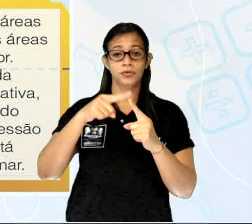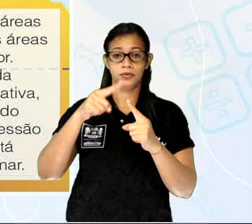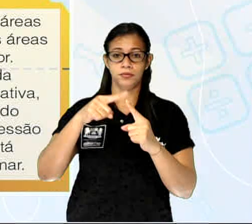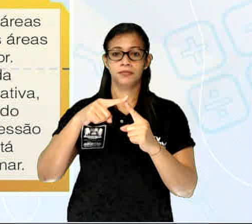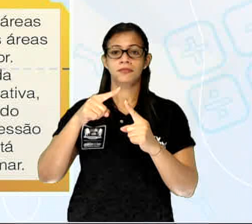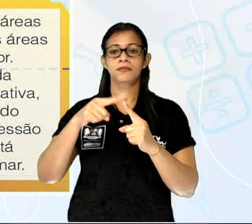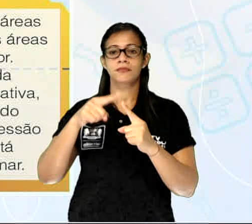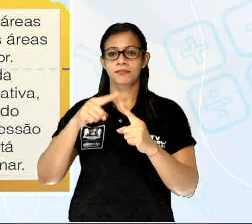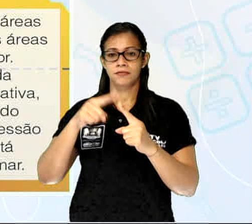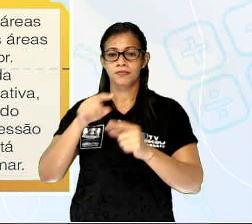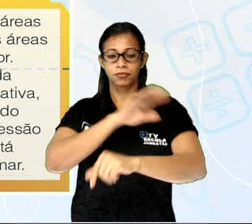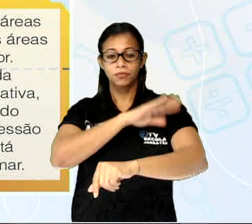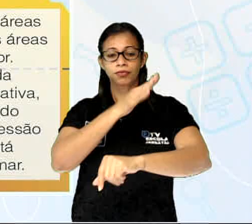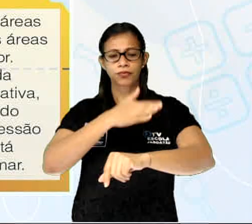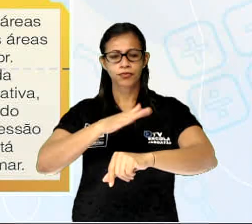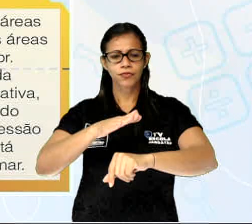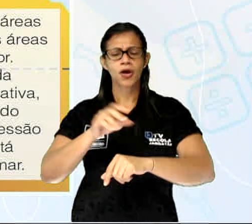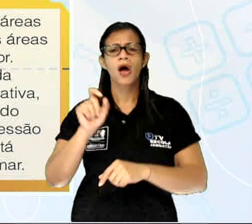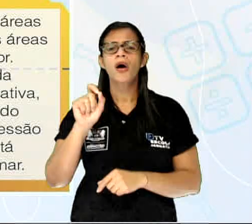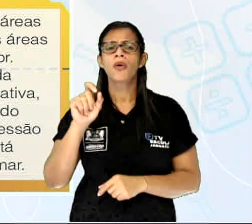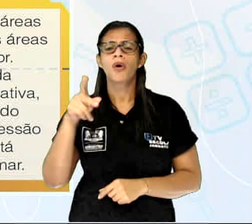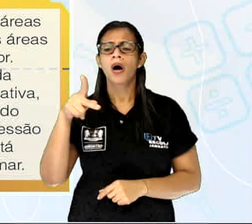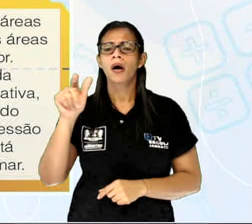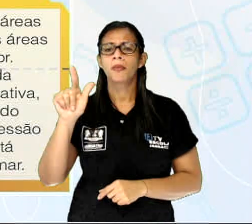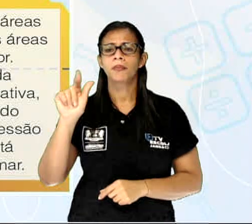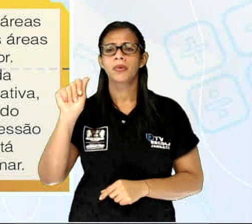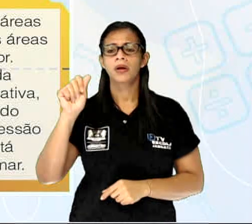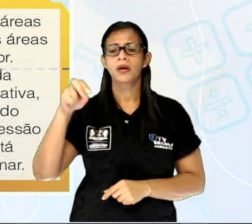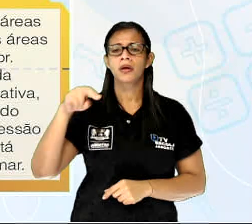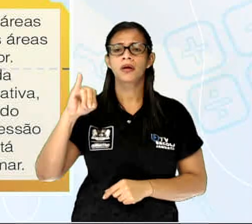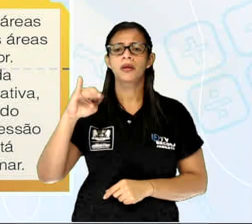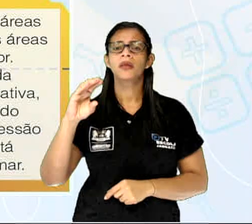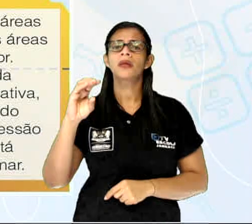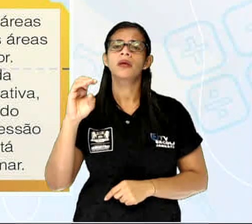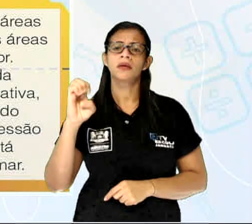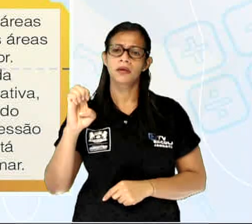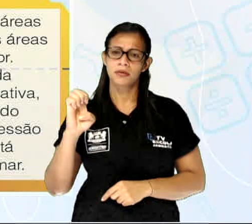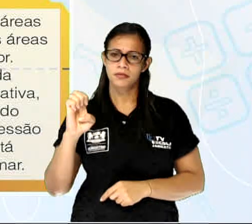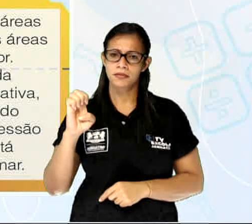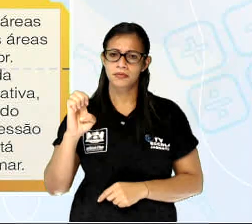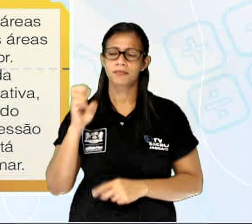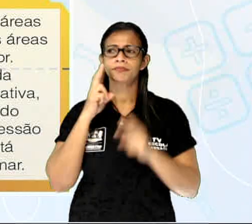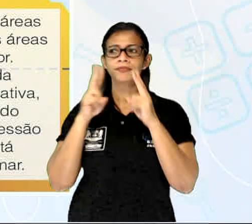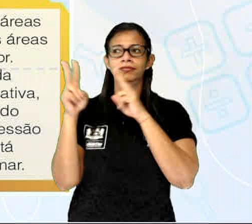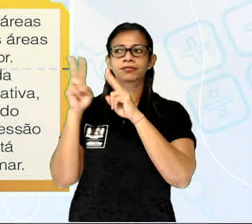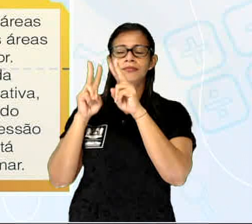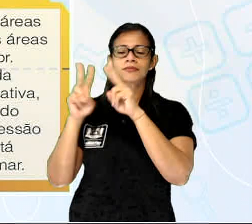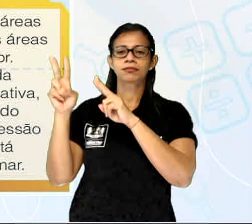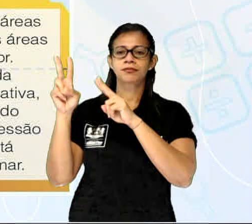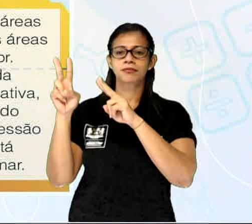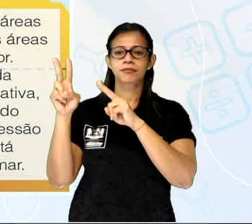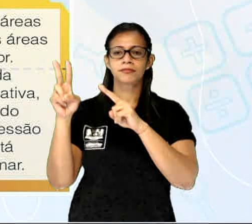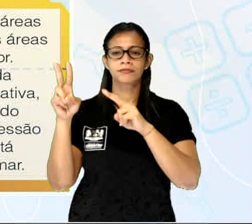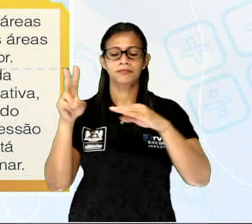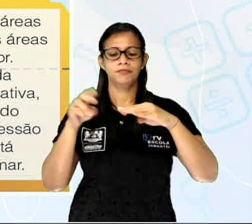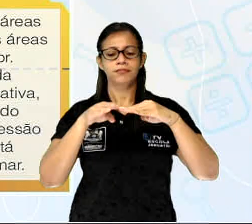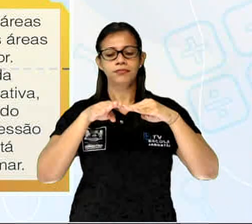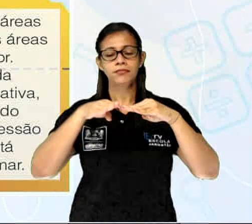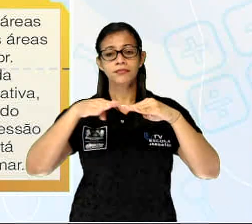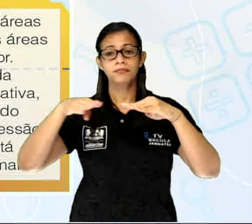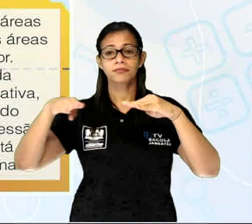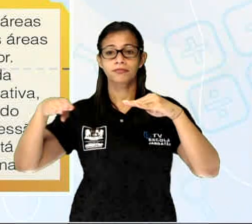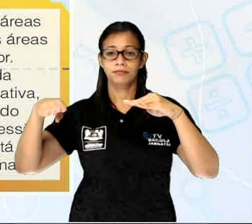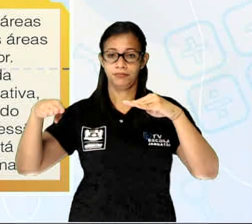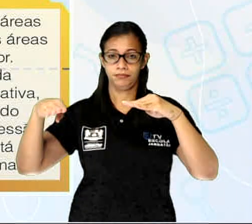planície. O que é uma planície? Olha aí, ó, no seu lado esquerdo da sua tela, lá em cima. A planície